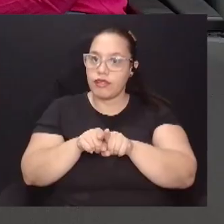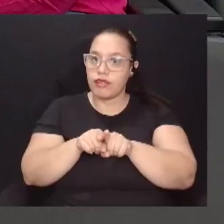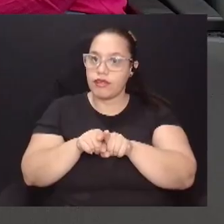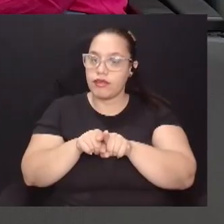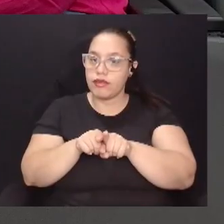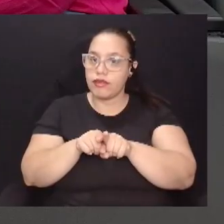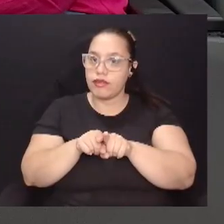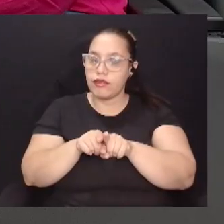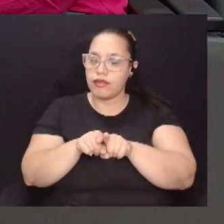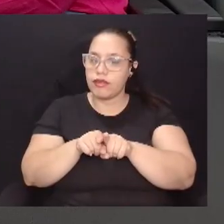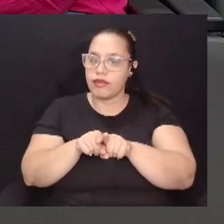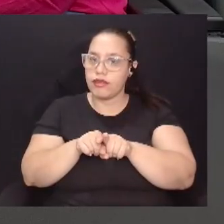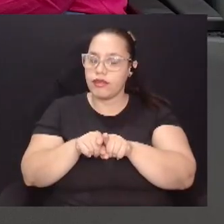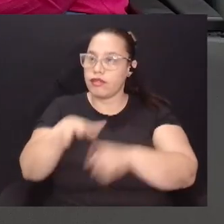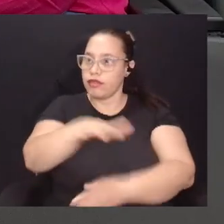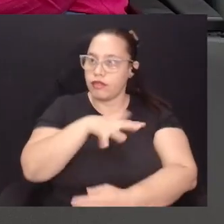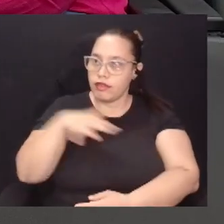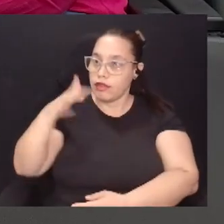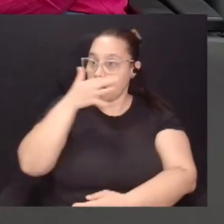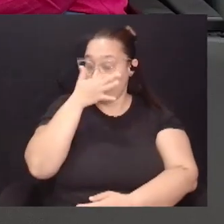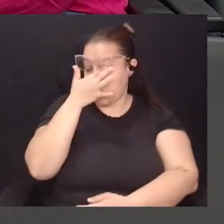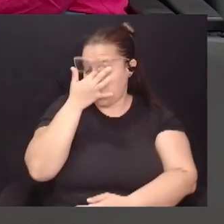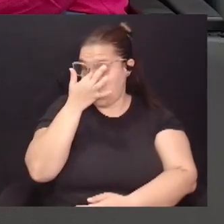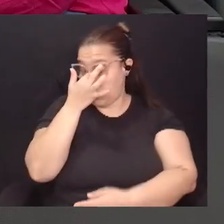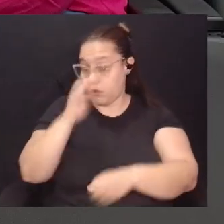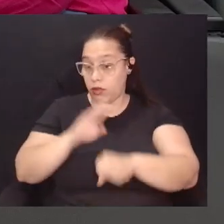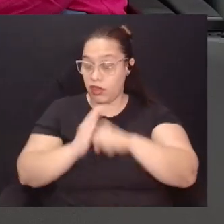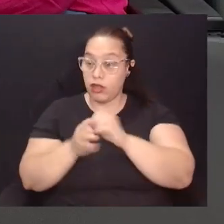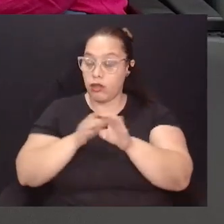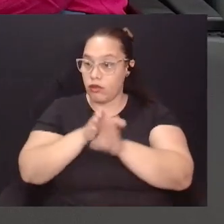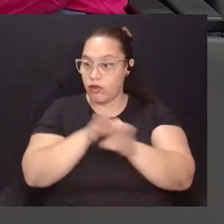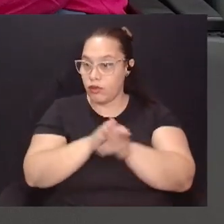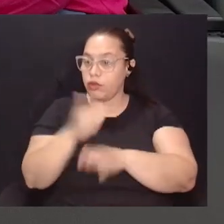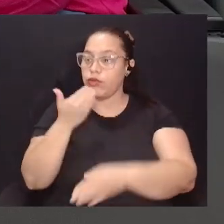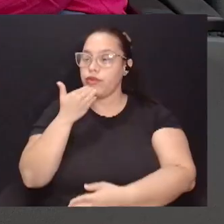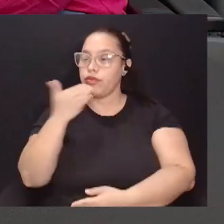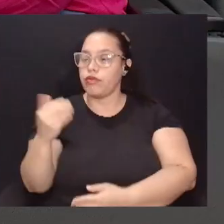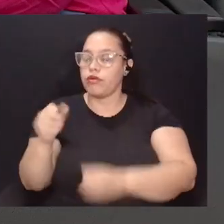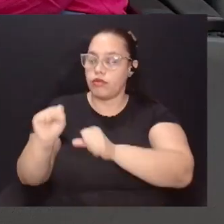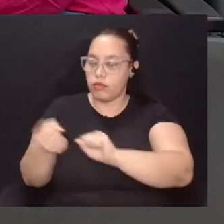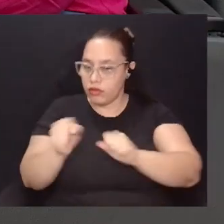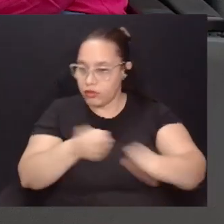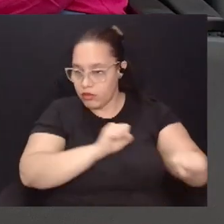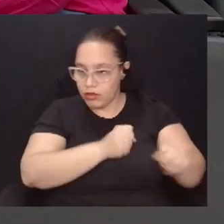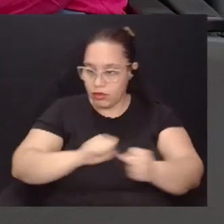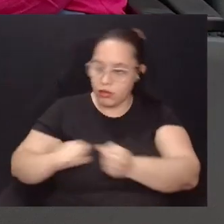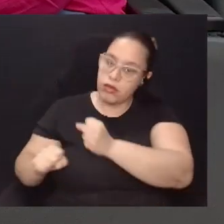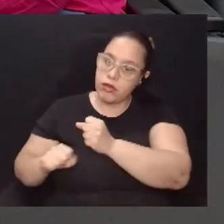para uma questão mais de região mesmo, de bairros, né? Várias indicações solicitando